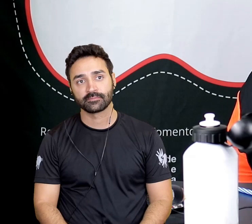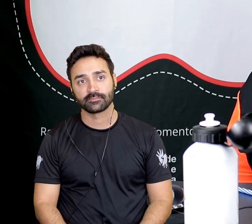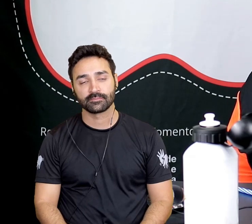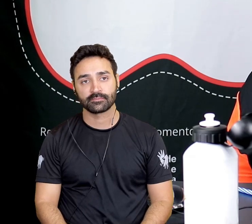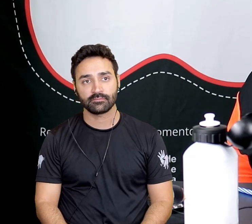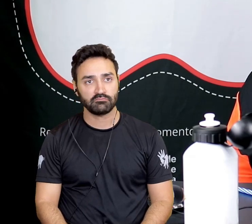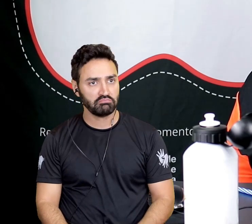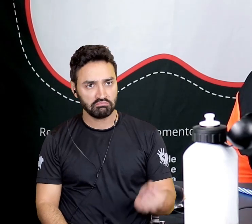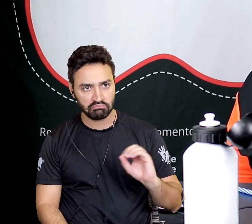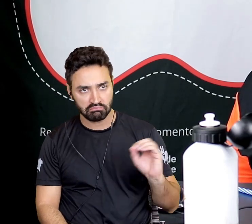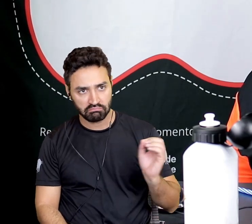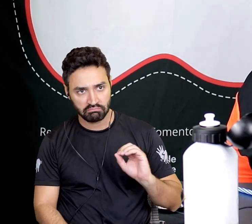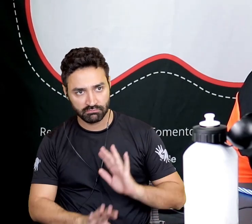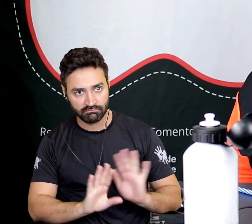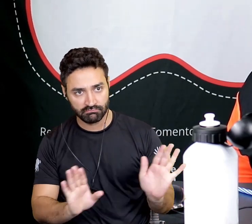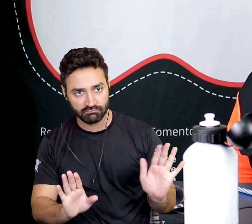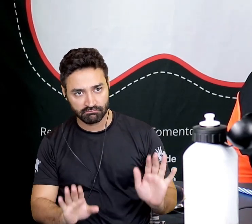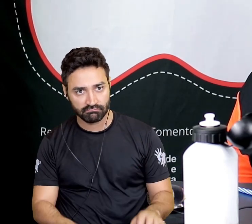Não?